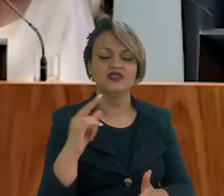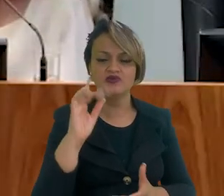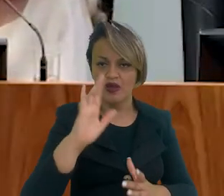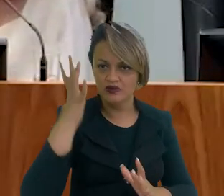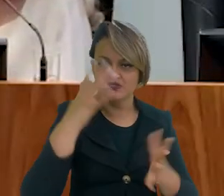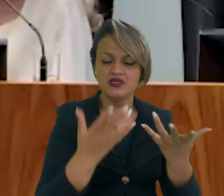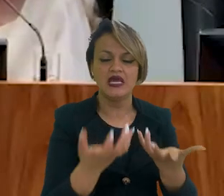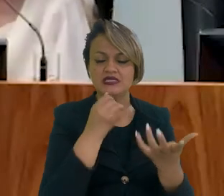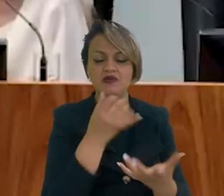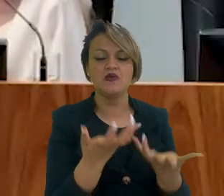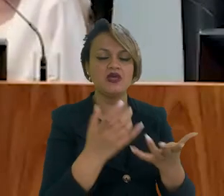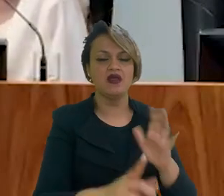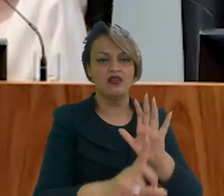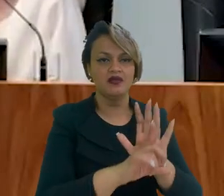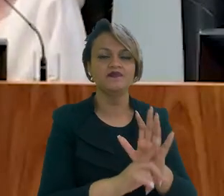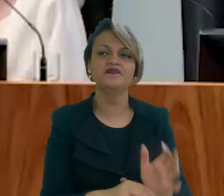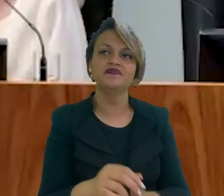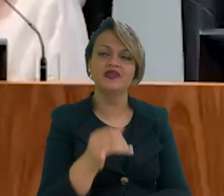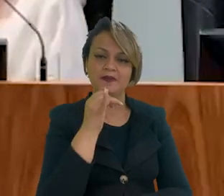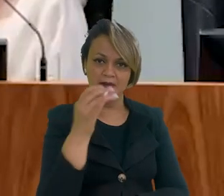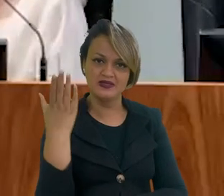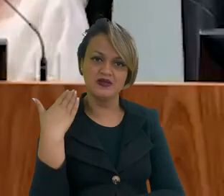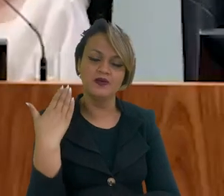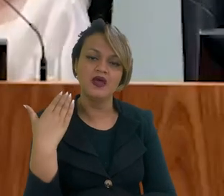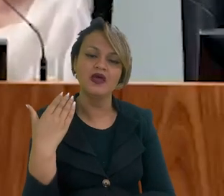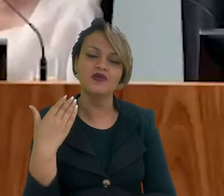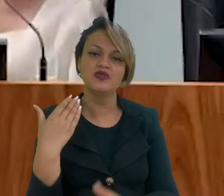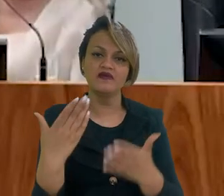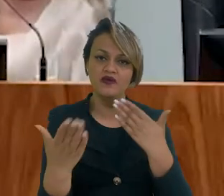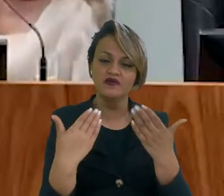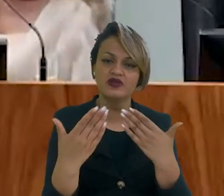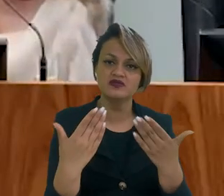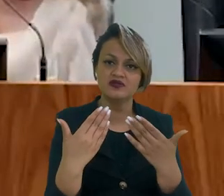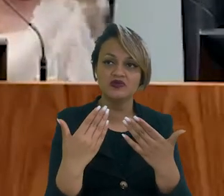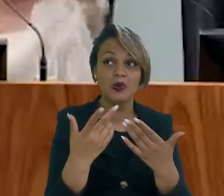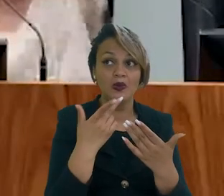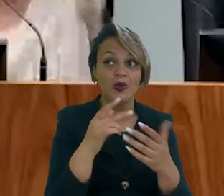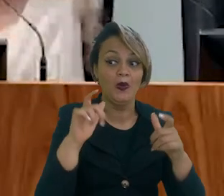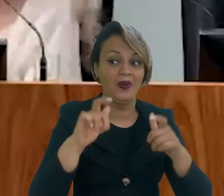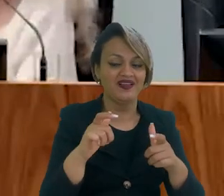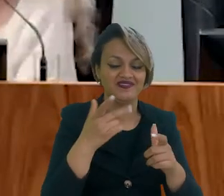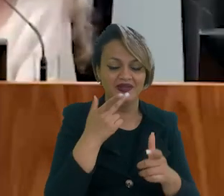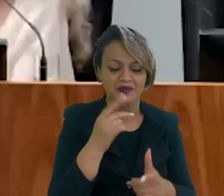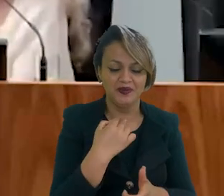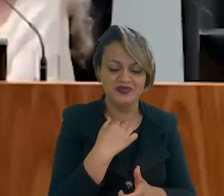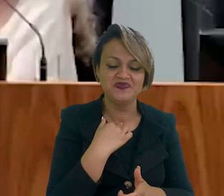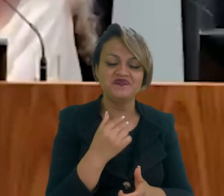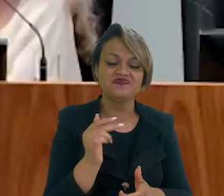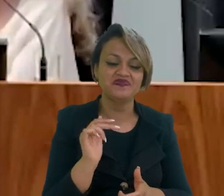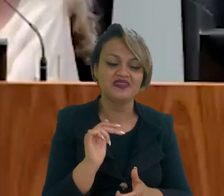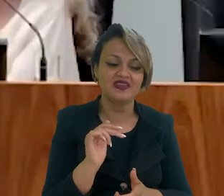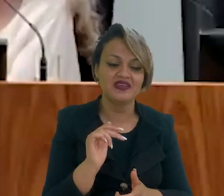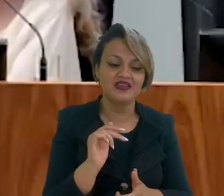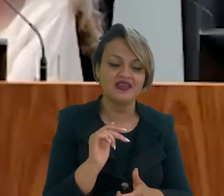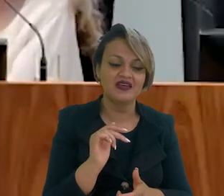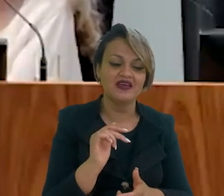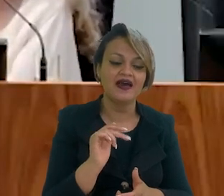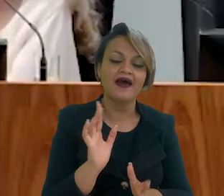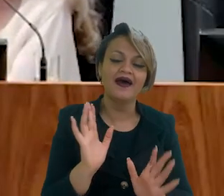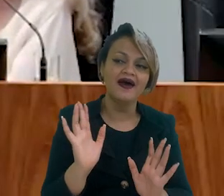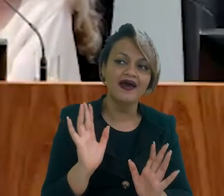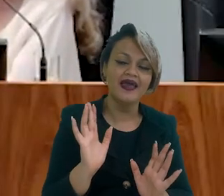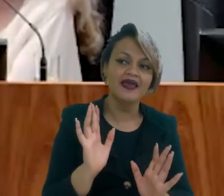assim e você sabe Professor Leila esse ponto assim eu quero a lei né outro dia tava com